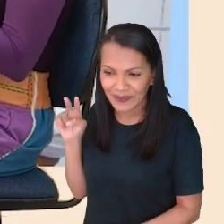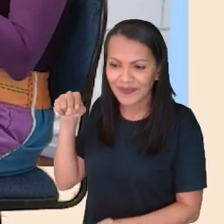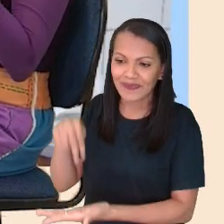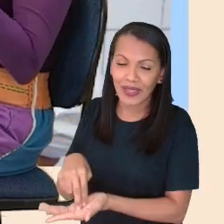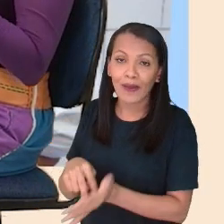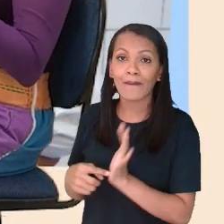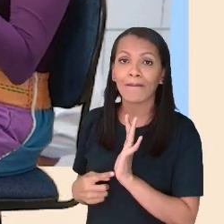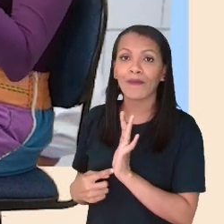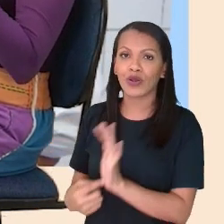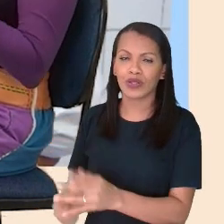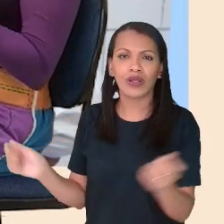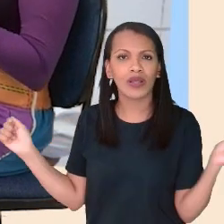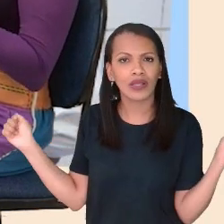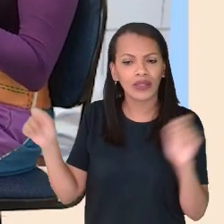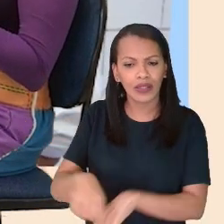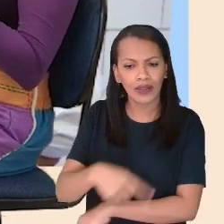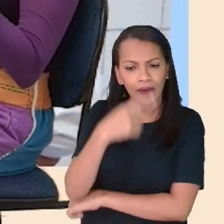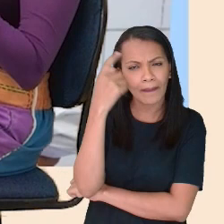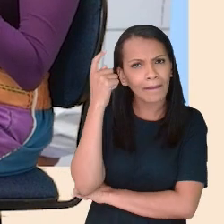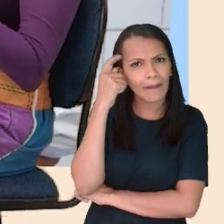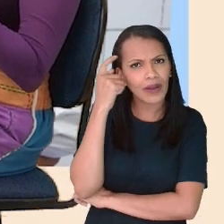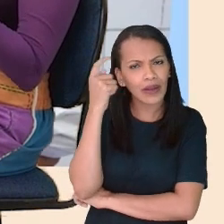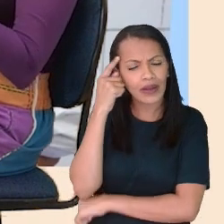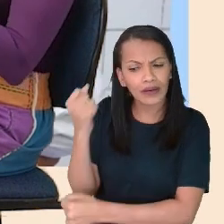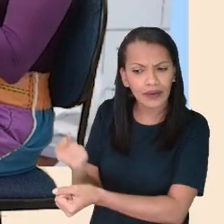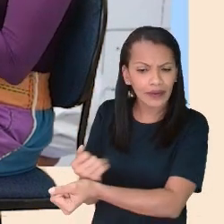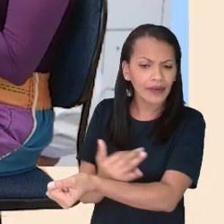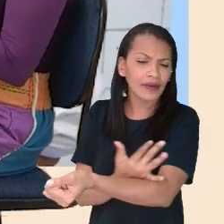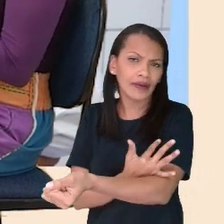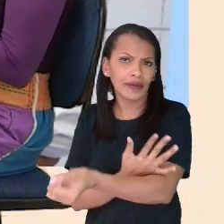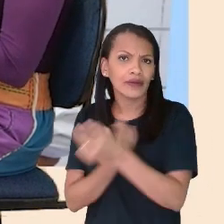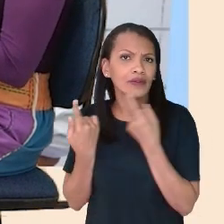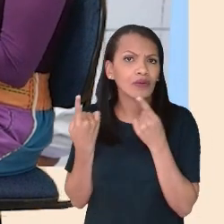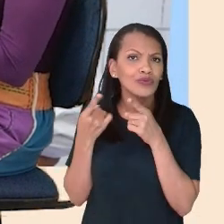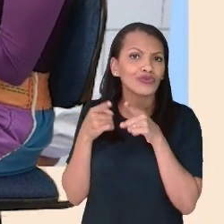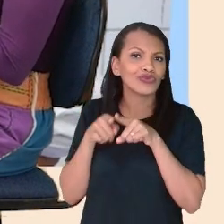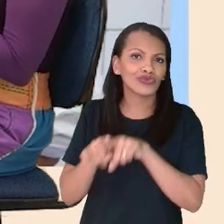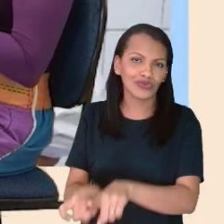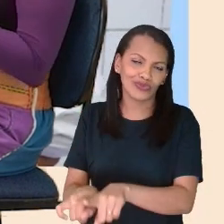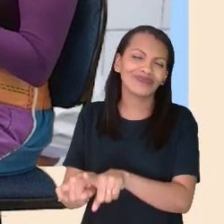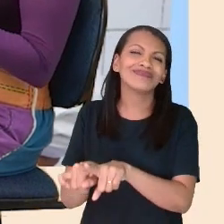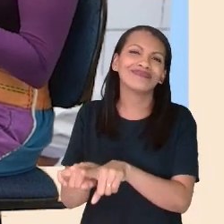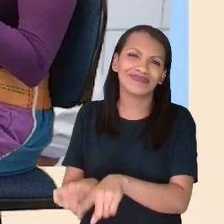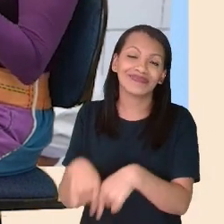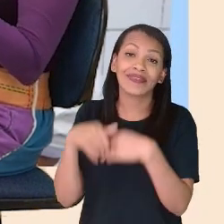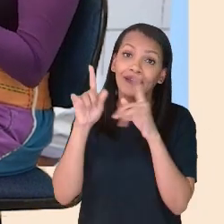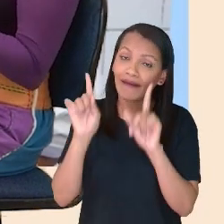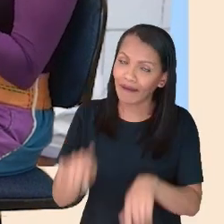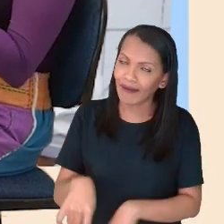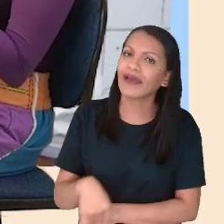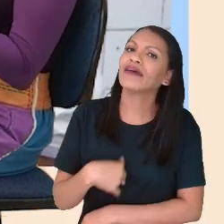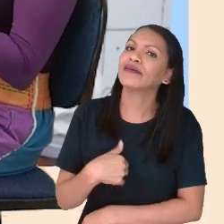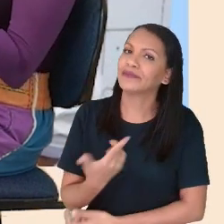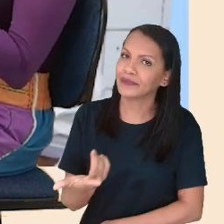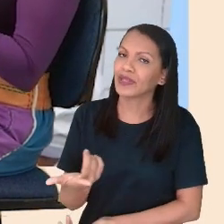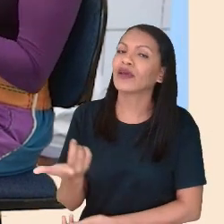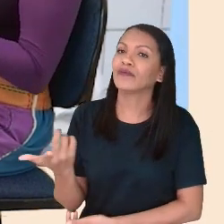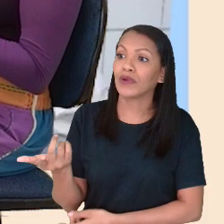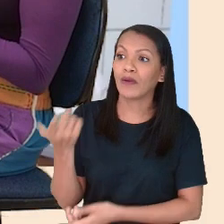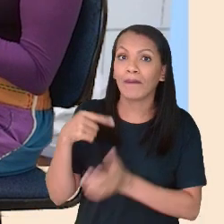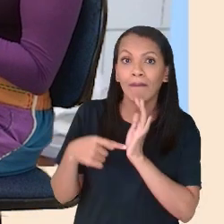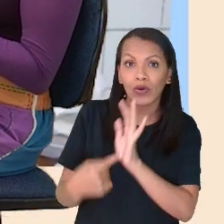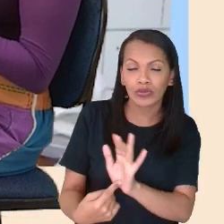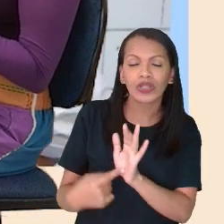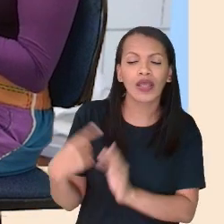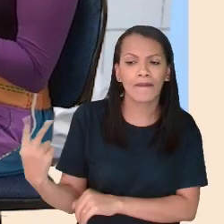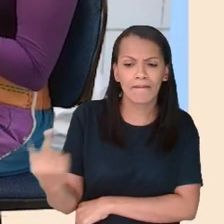mostrar que pensamento e emoção andam juntas. Né? Então, esse é o grande valor que a arte